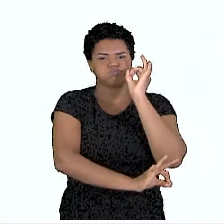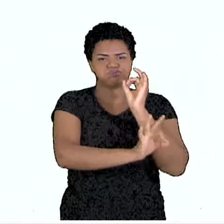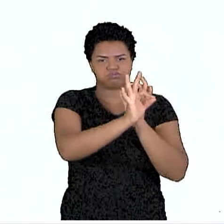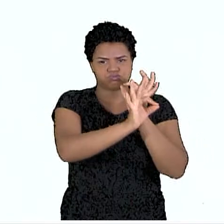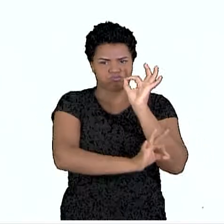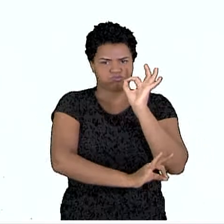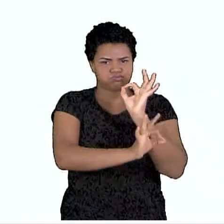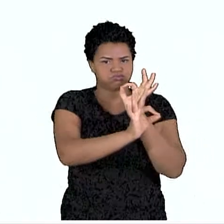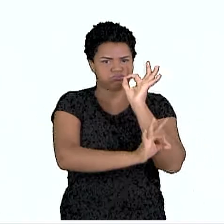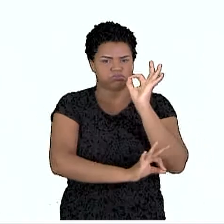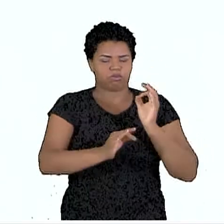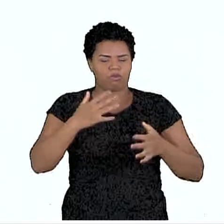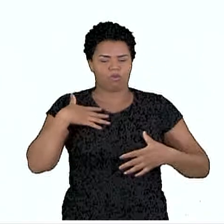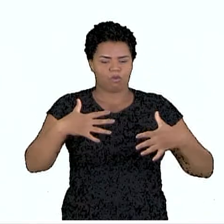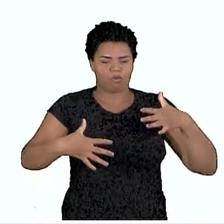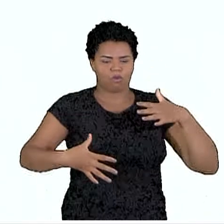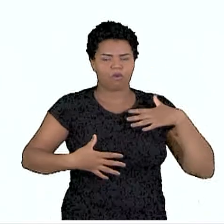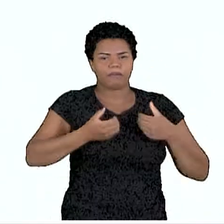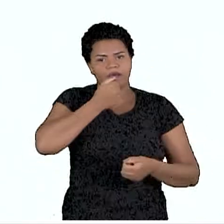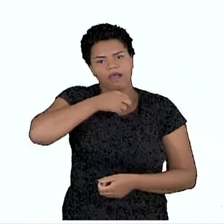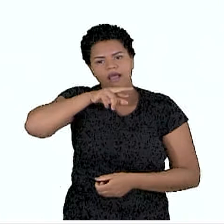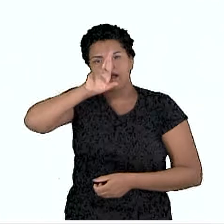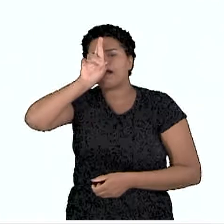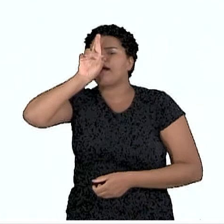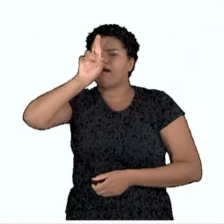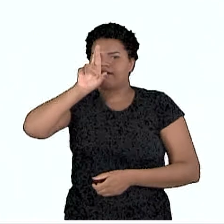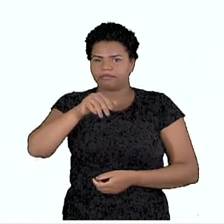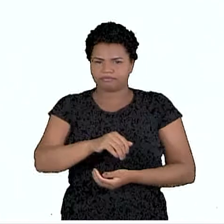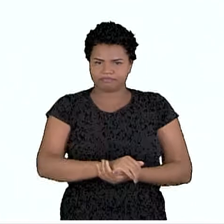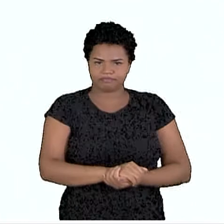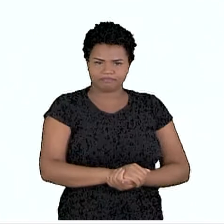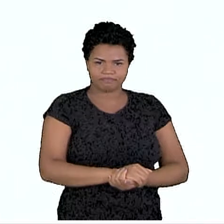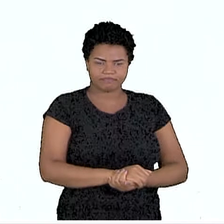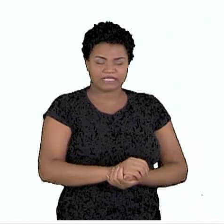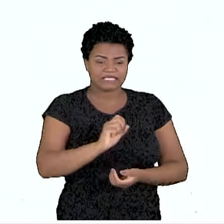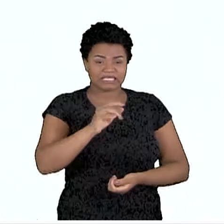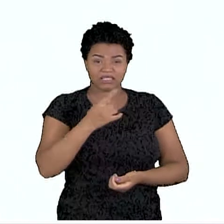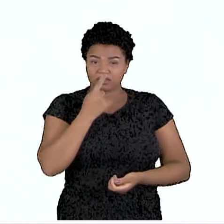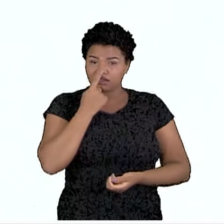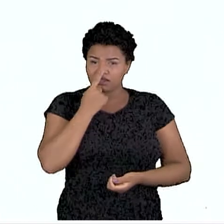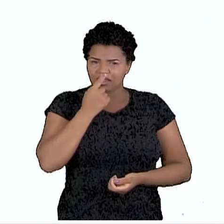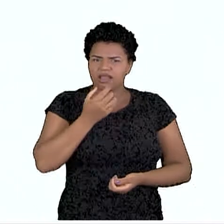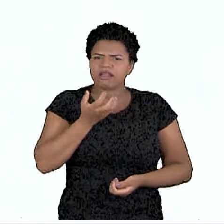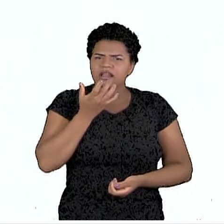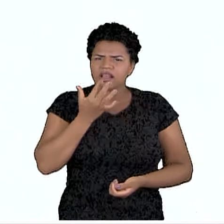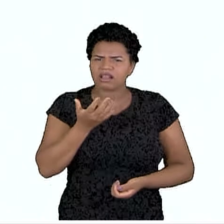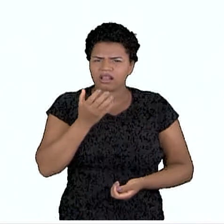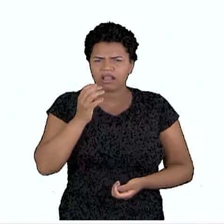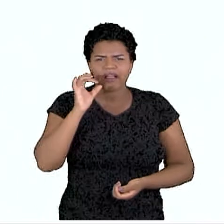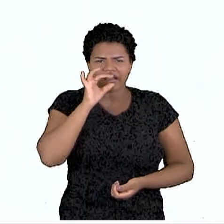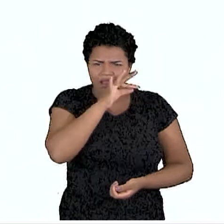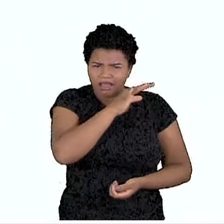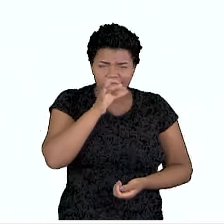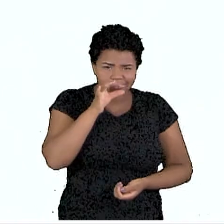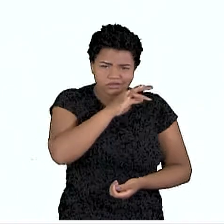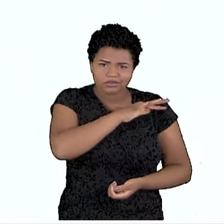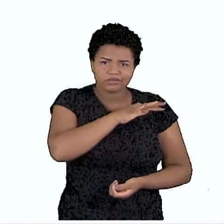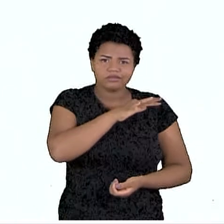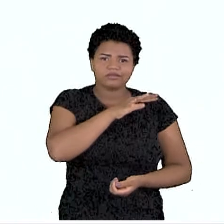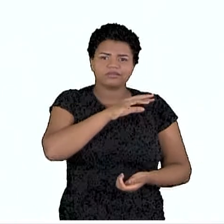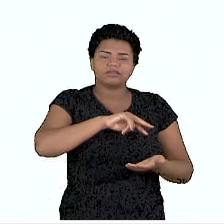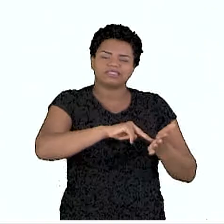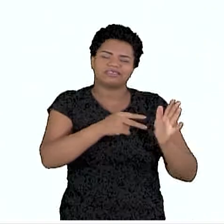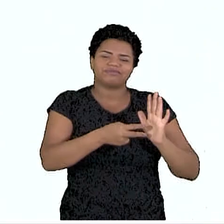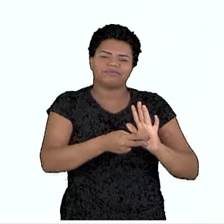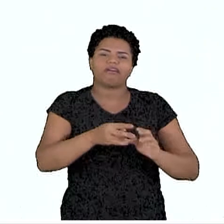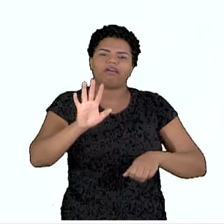por meio da respiração. Se o nariz estiver quente, pode indicar que o cão está com